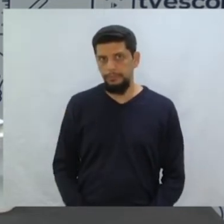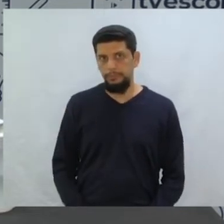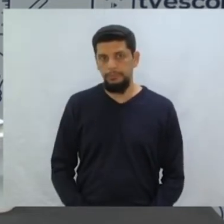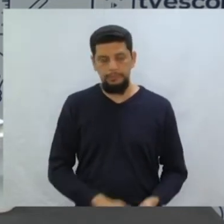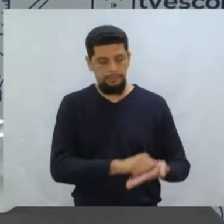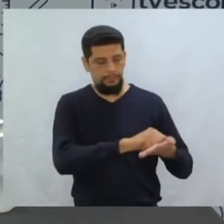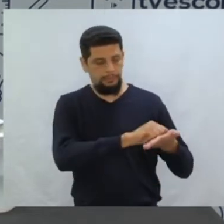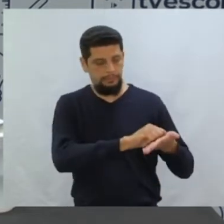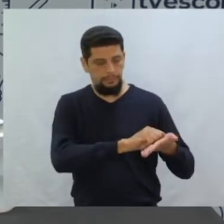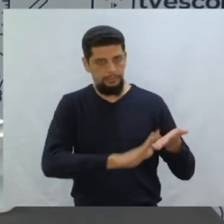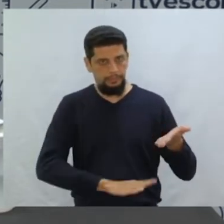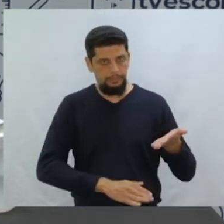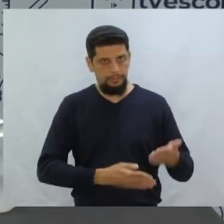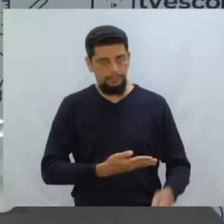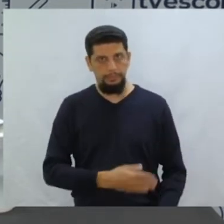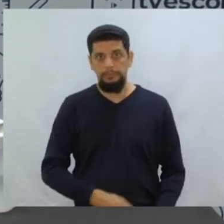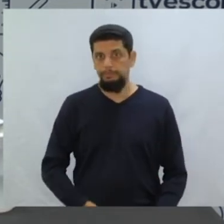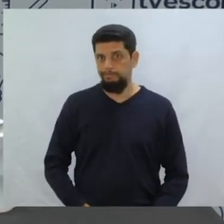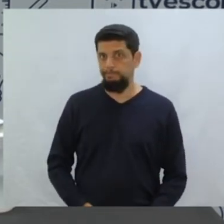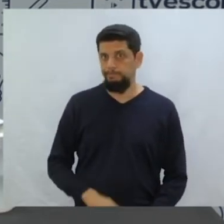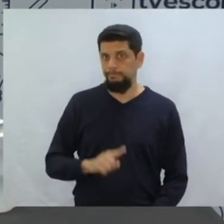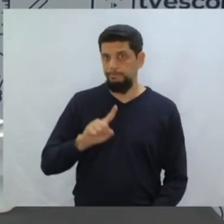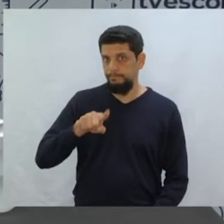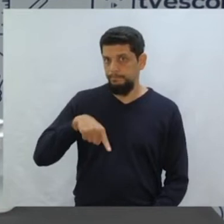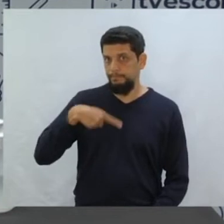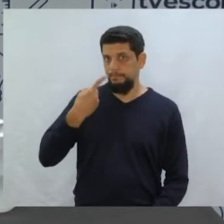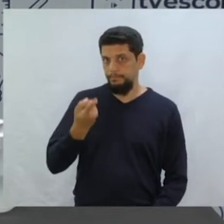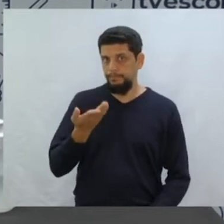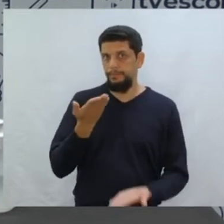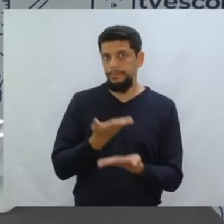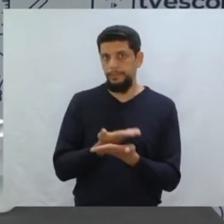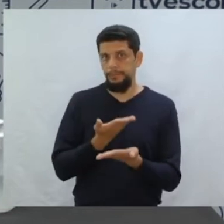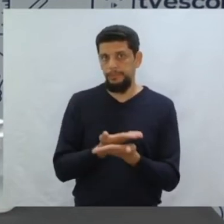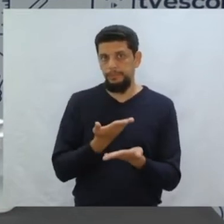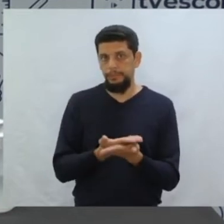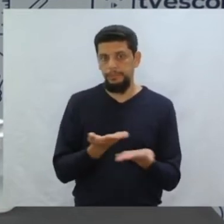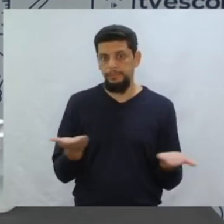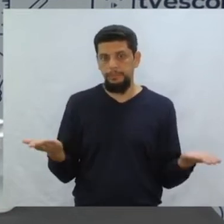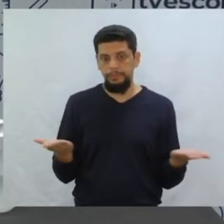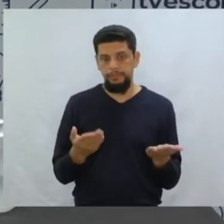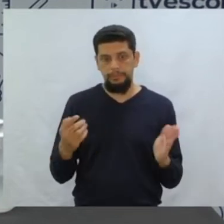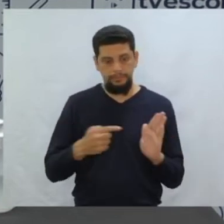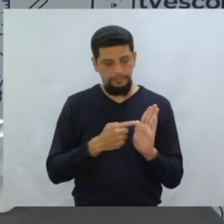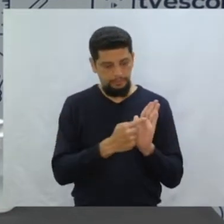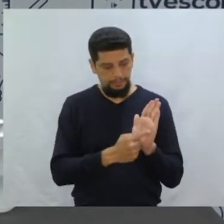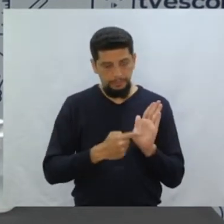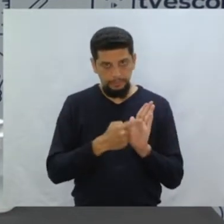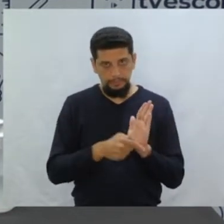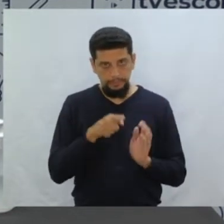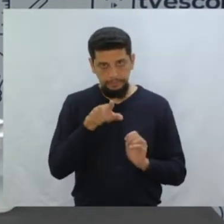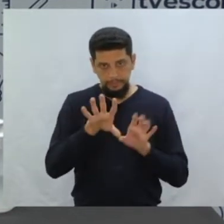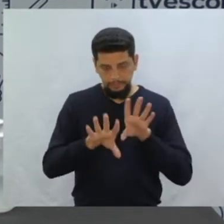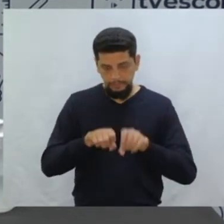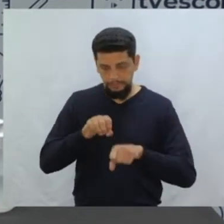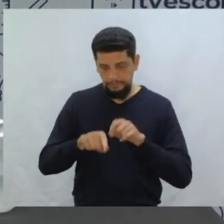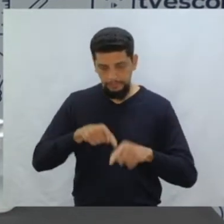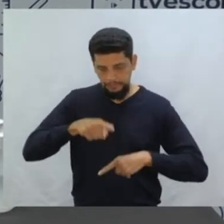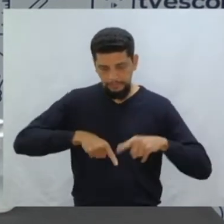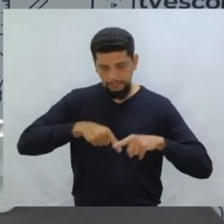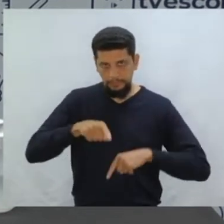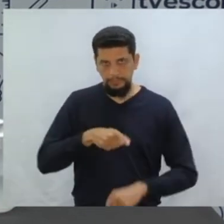para vocês uma atividade para a próxima aula. E essa embalagem que você